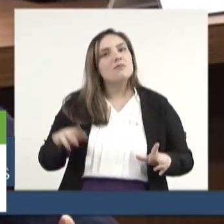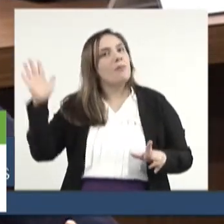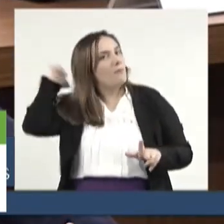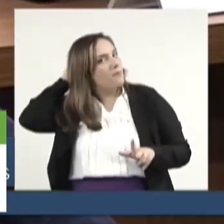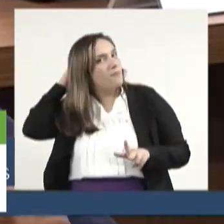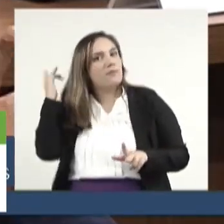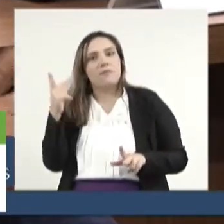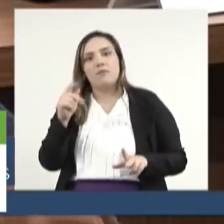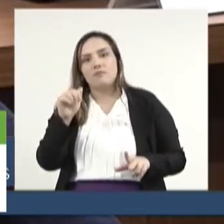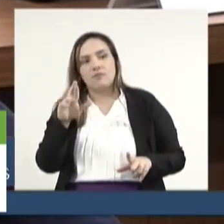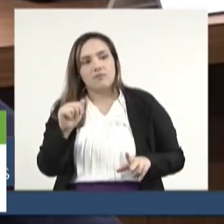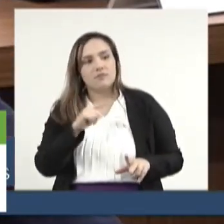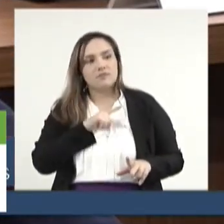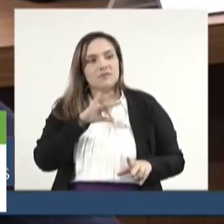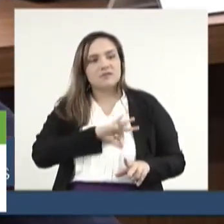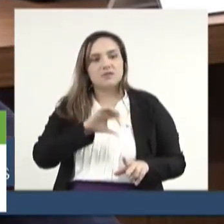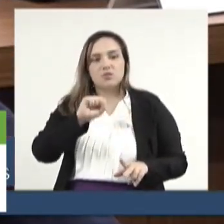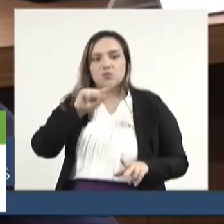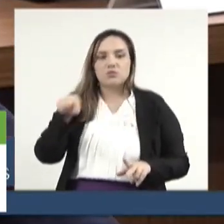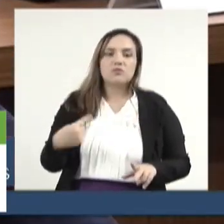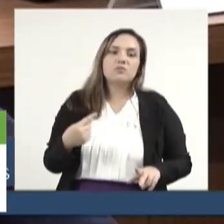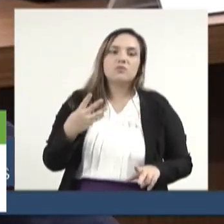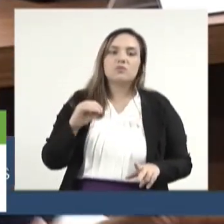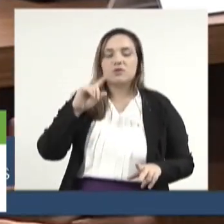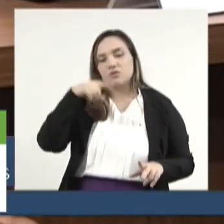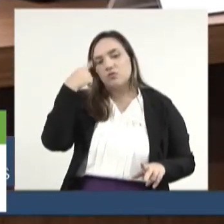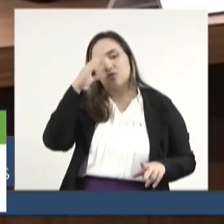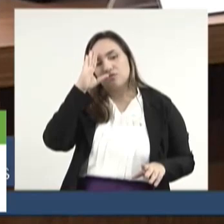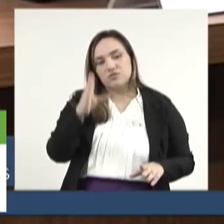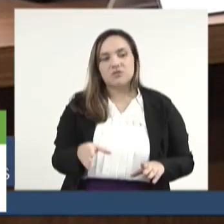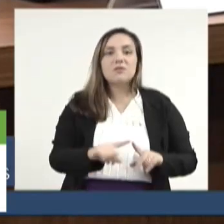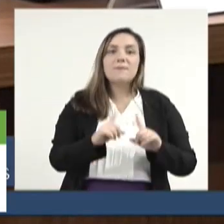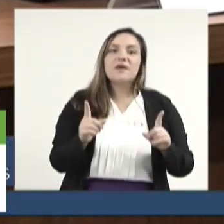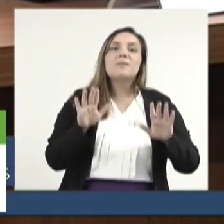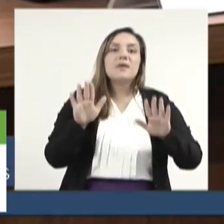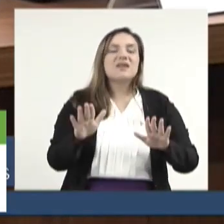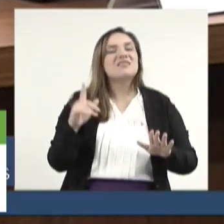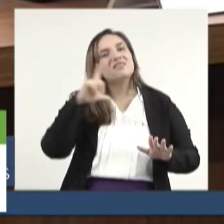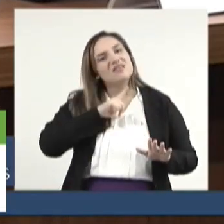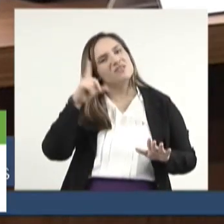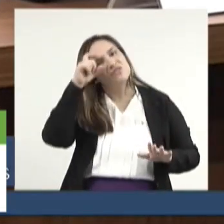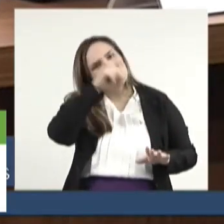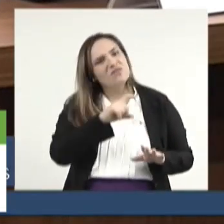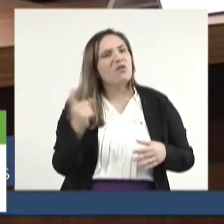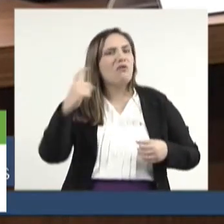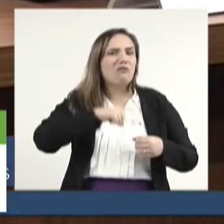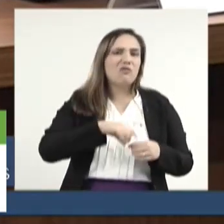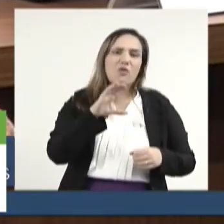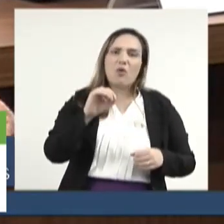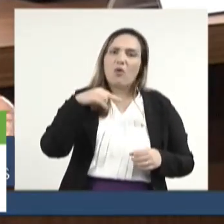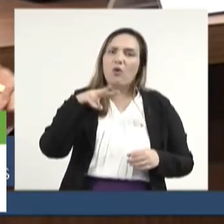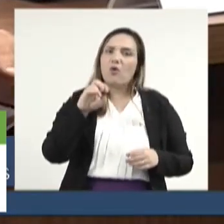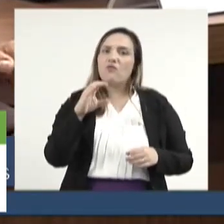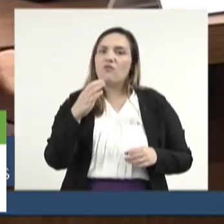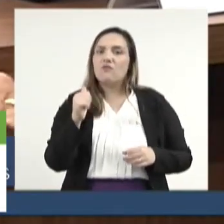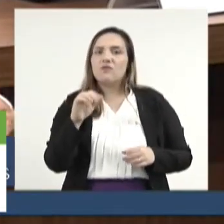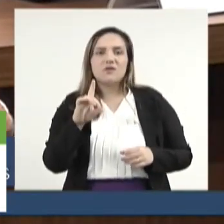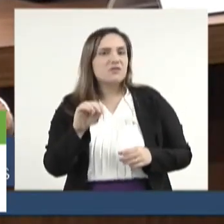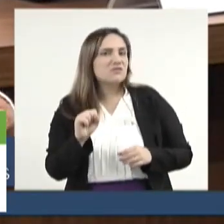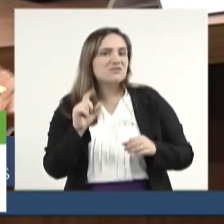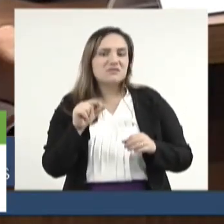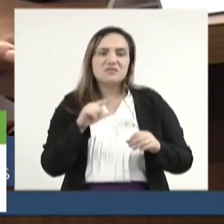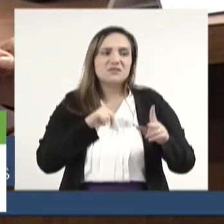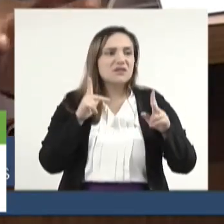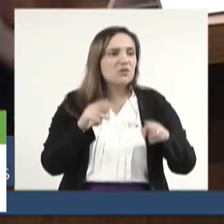Pará, que é R$8.002, 40 horas aula, mas a gente tem essa dificuldade ainda com aqueles que têm a mesma